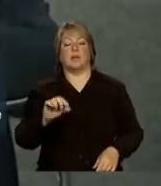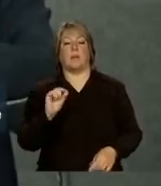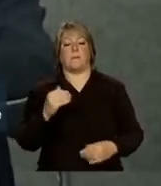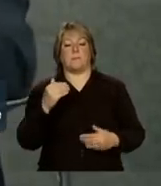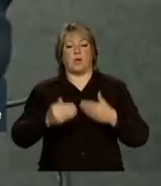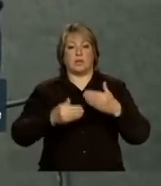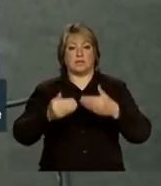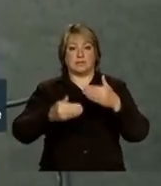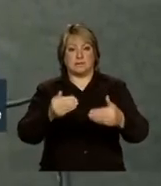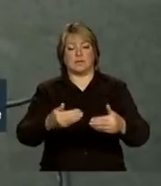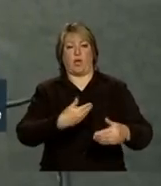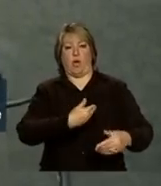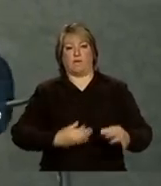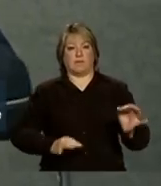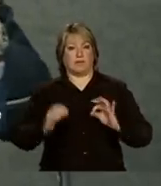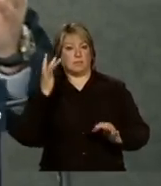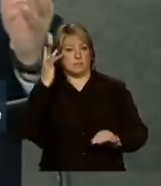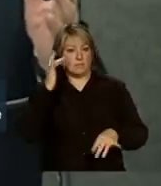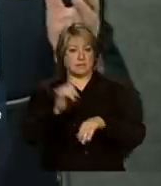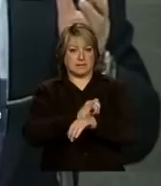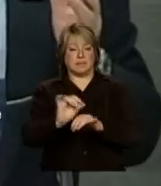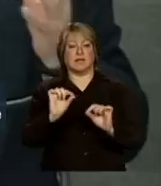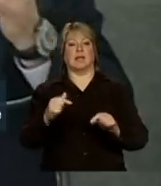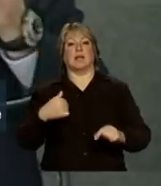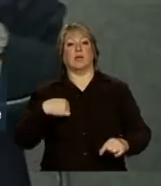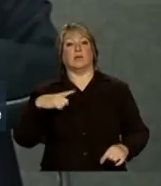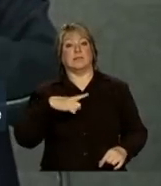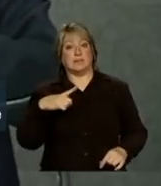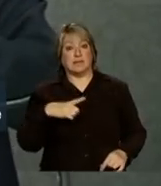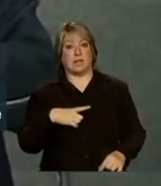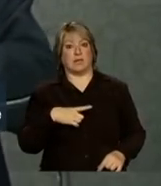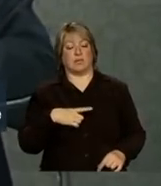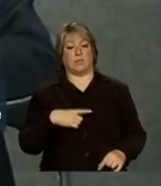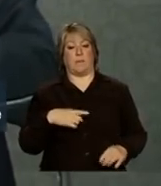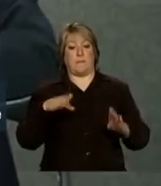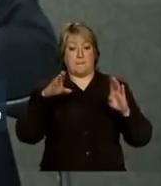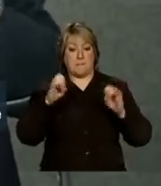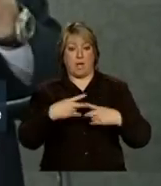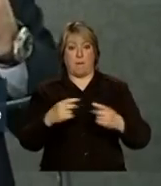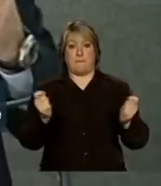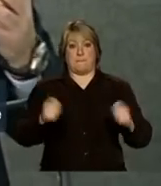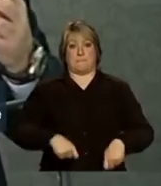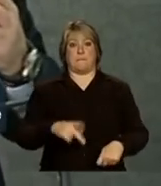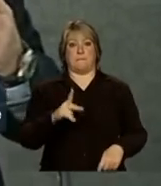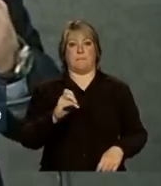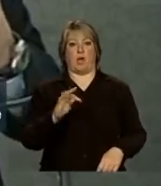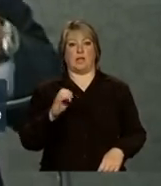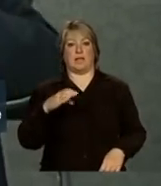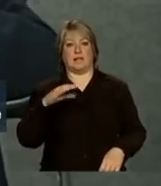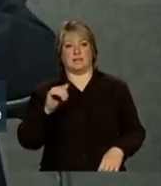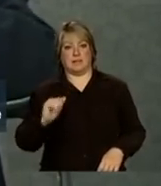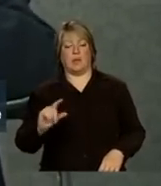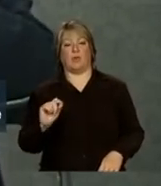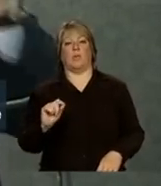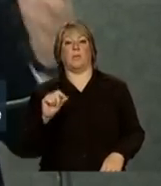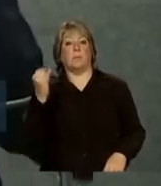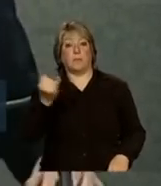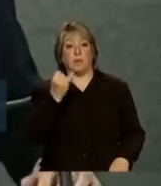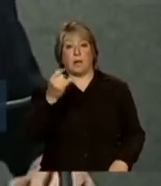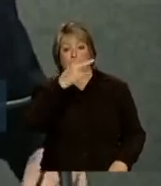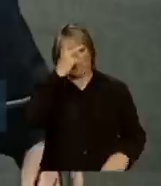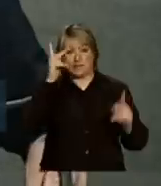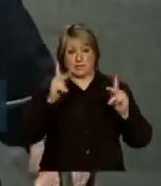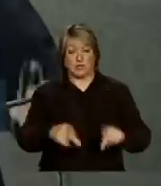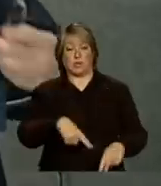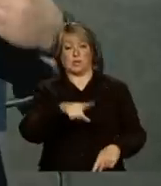governança estratégias Tá certo eu tenho uma riqueza potencial e o mais impressionante é que as pessoas envolvidas